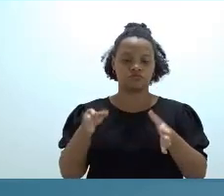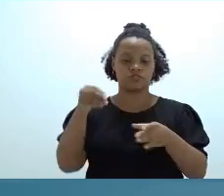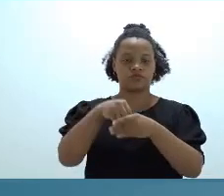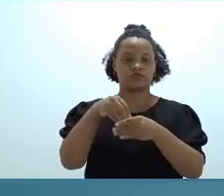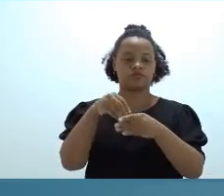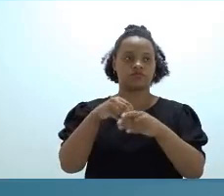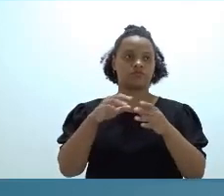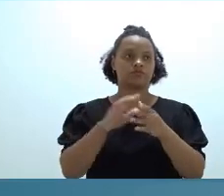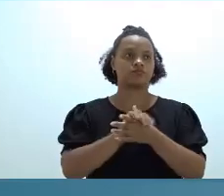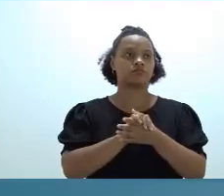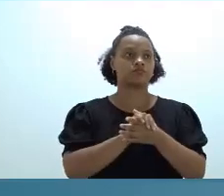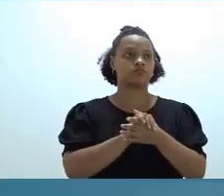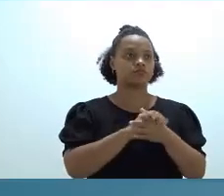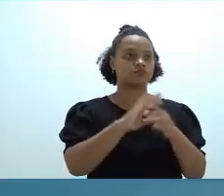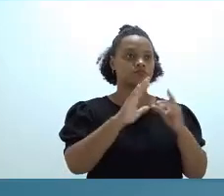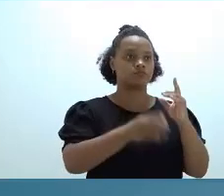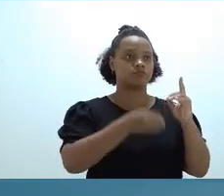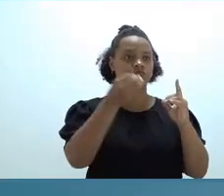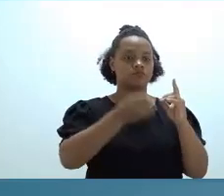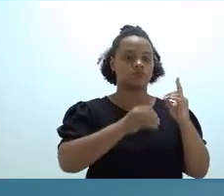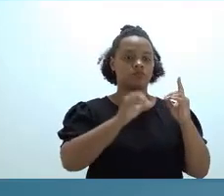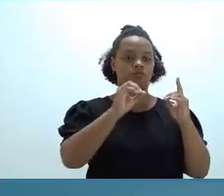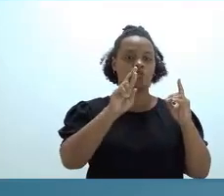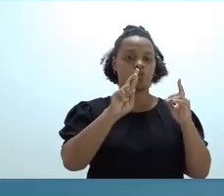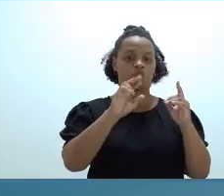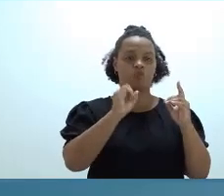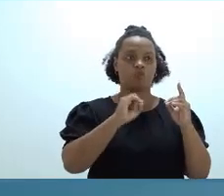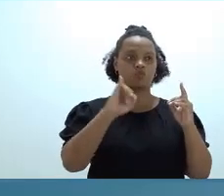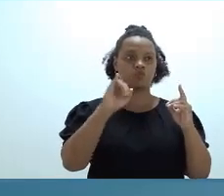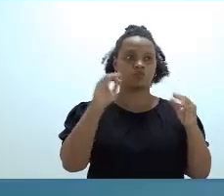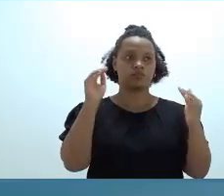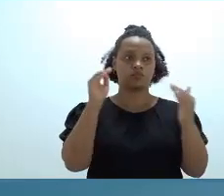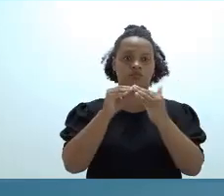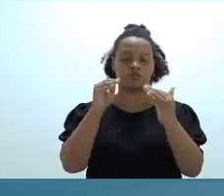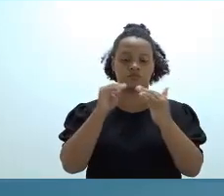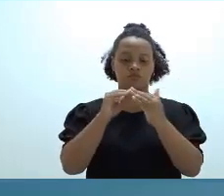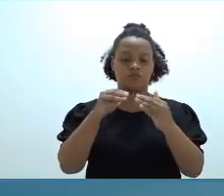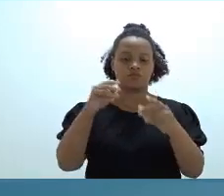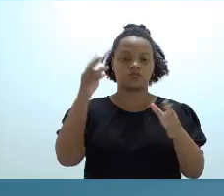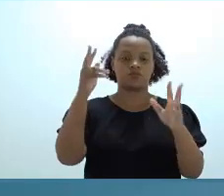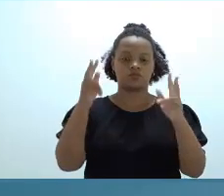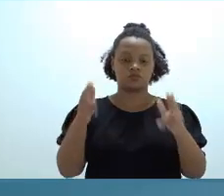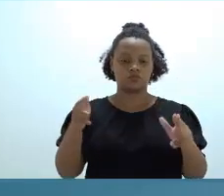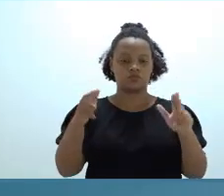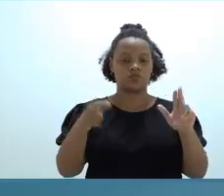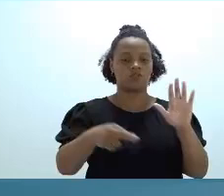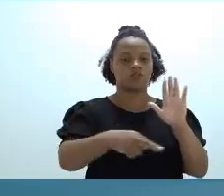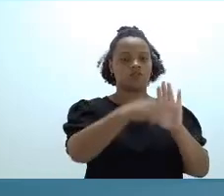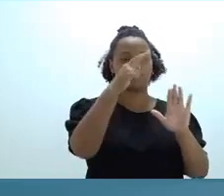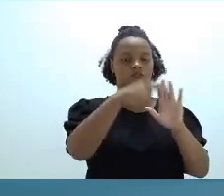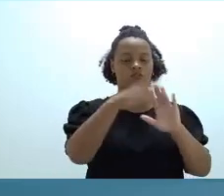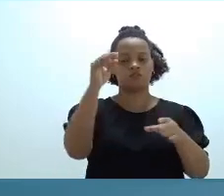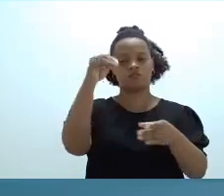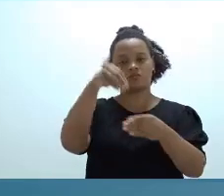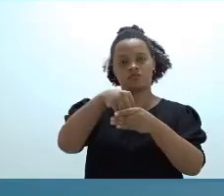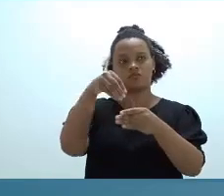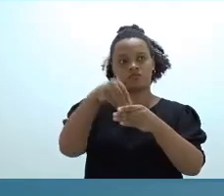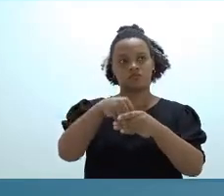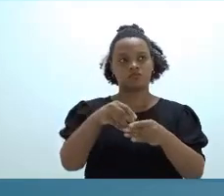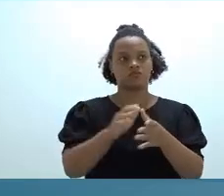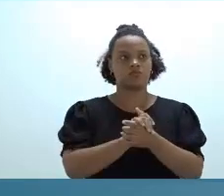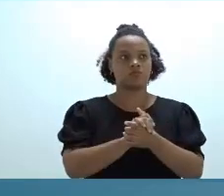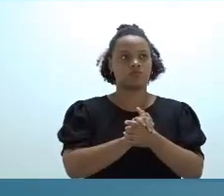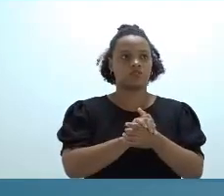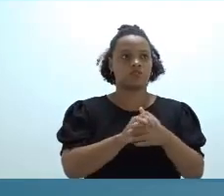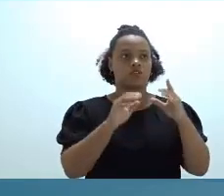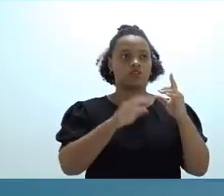Obrigado. Desembargadora Rossi. Acompanhe a relatora, excelência. Obrigado. Desembargadora